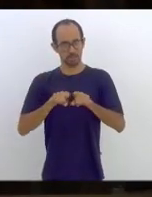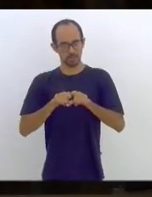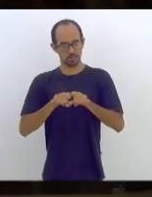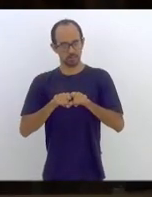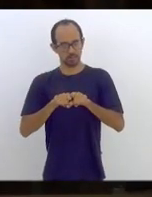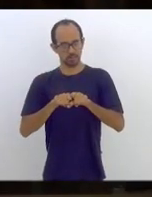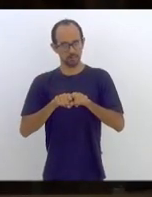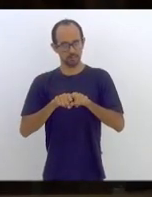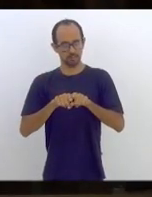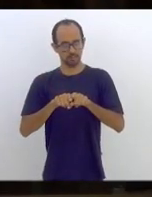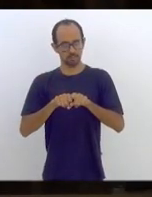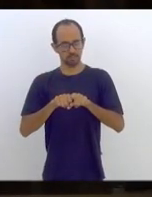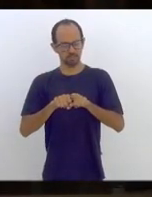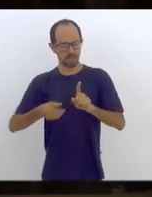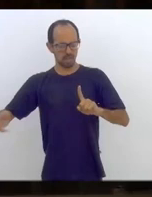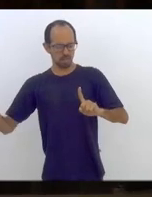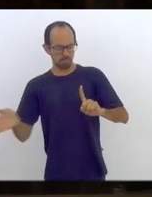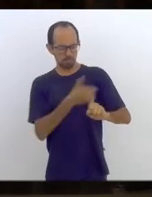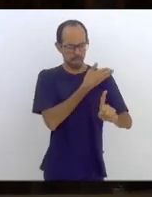a chibata,